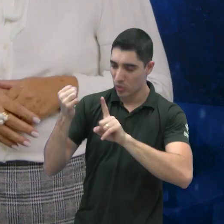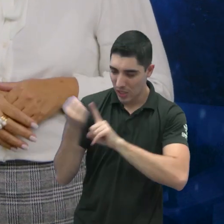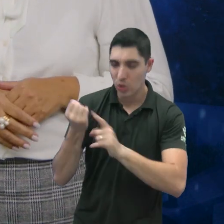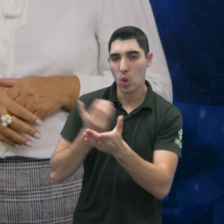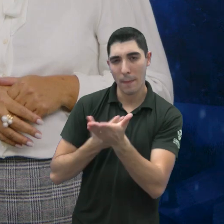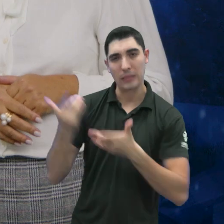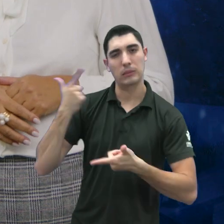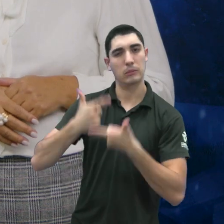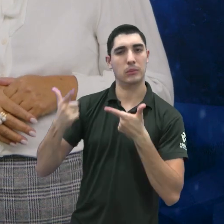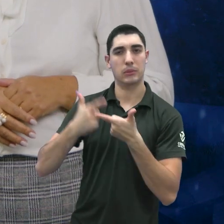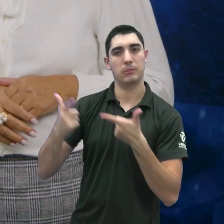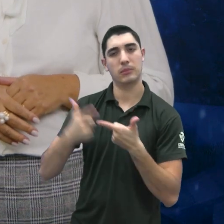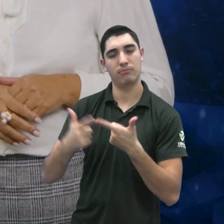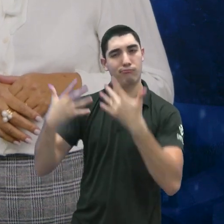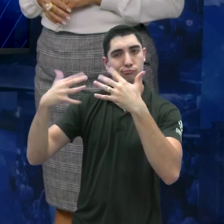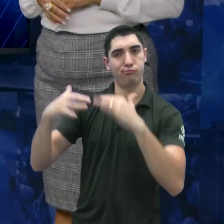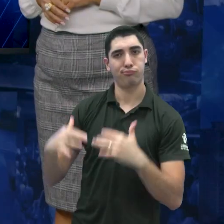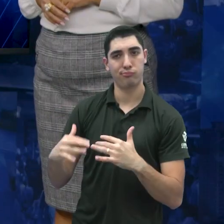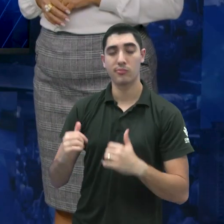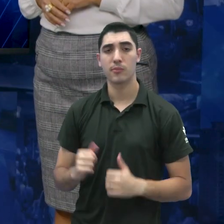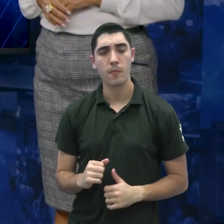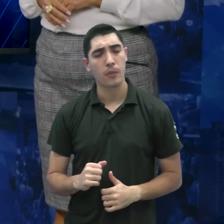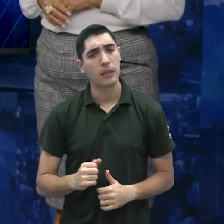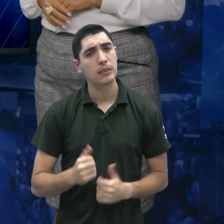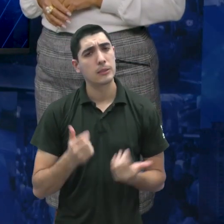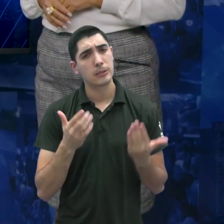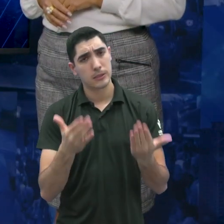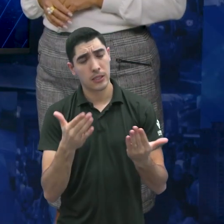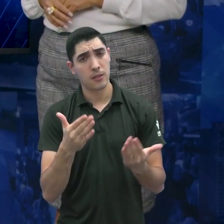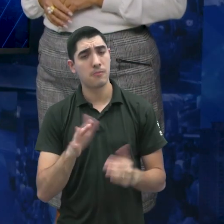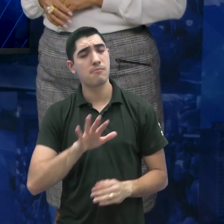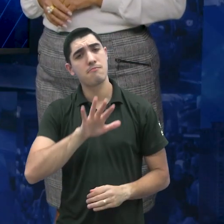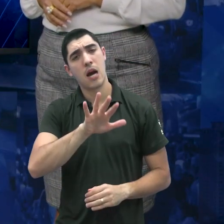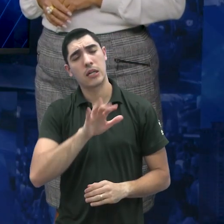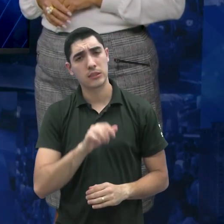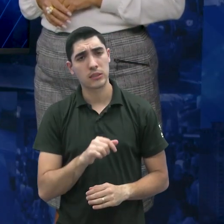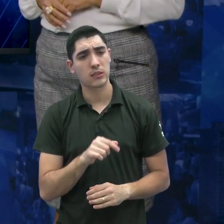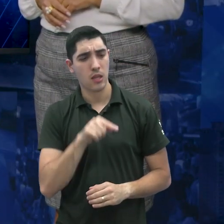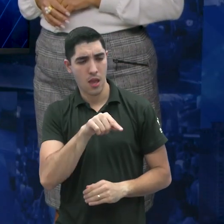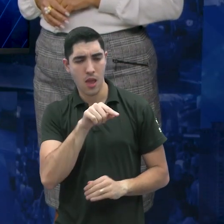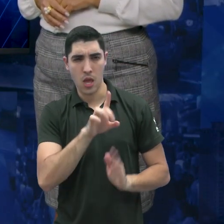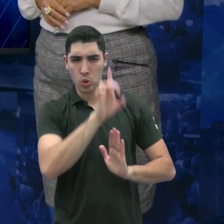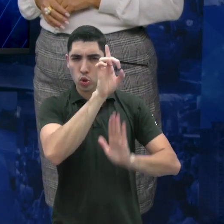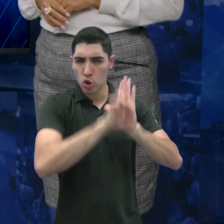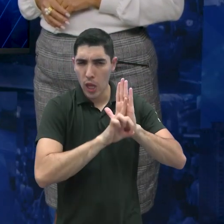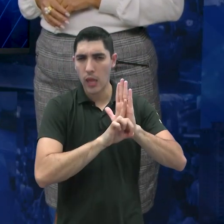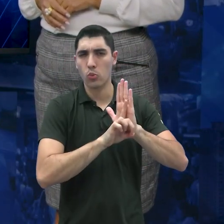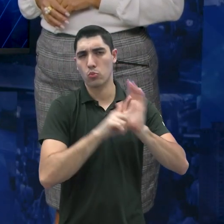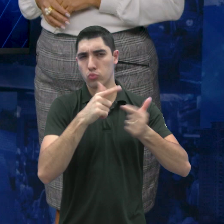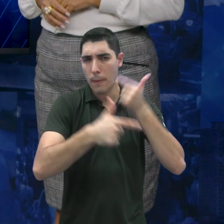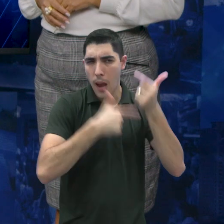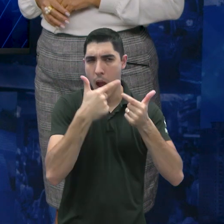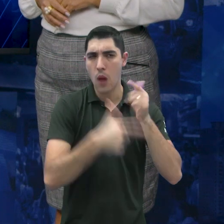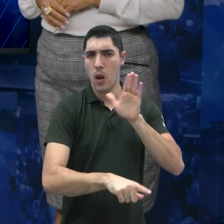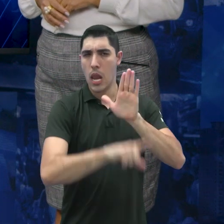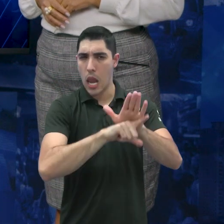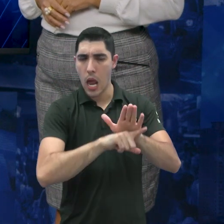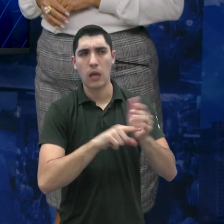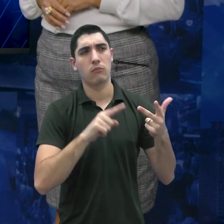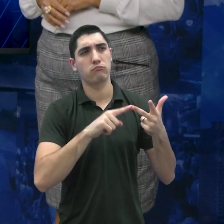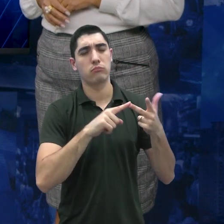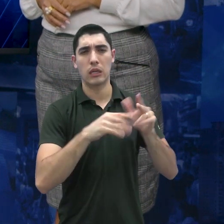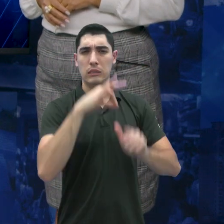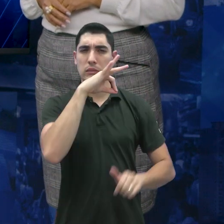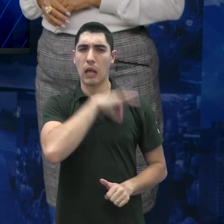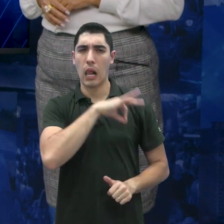resolver essas questões. E dentro desse cenário, a parte dos direitos trabalhistas,